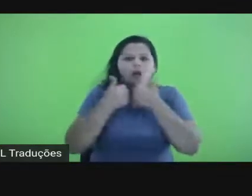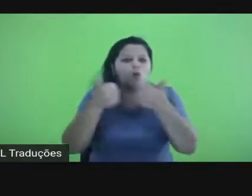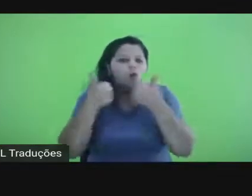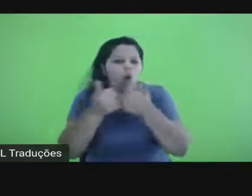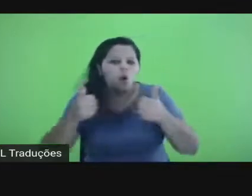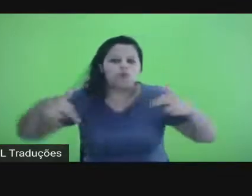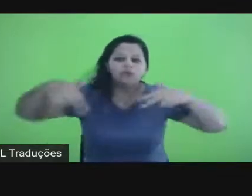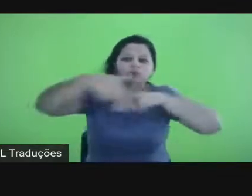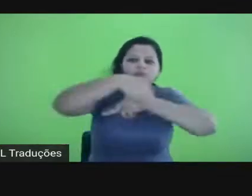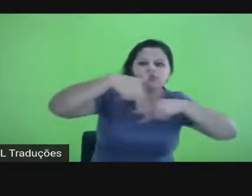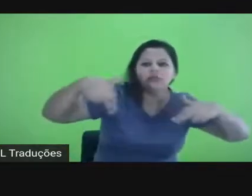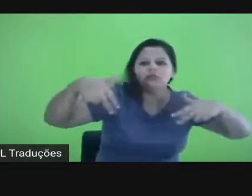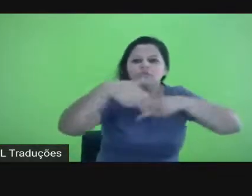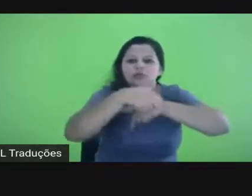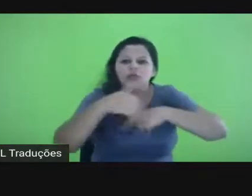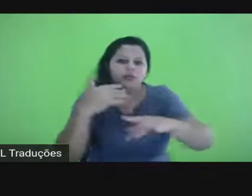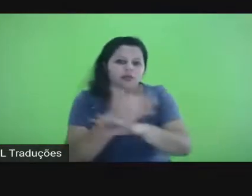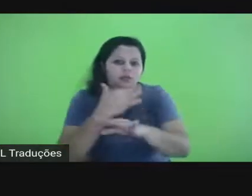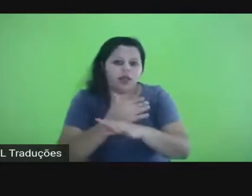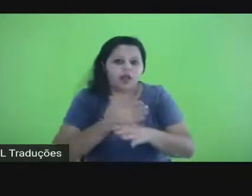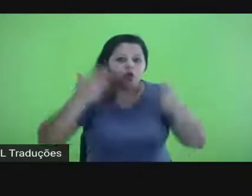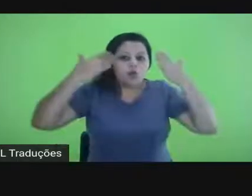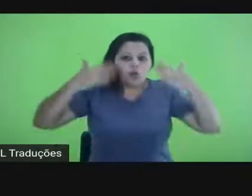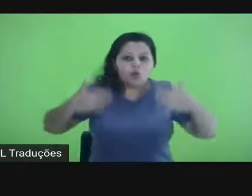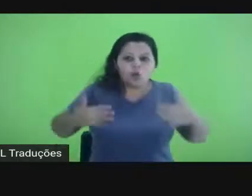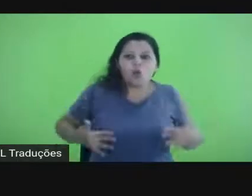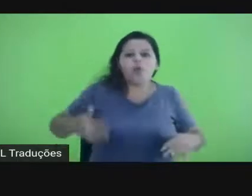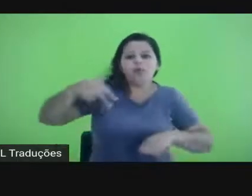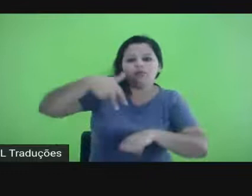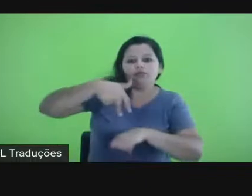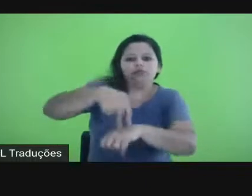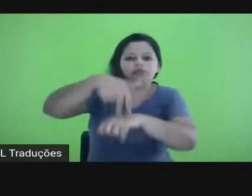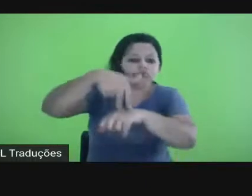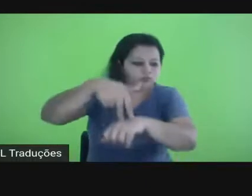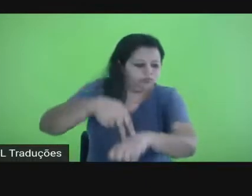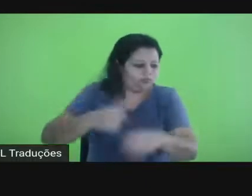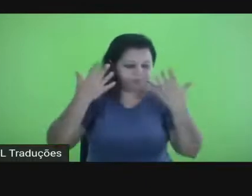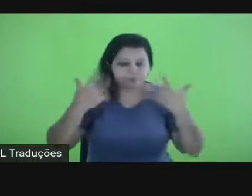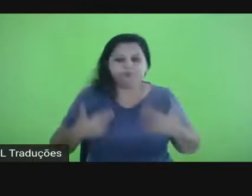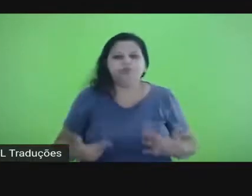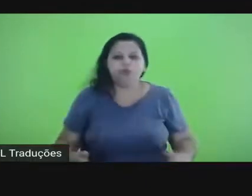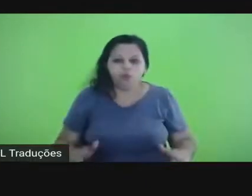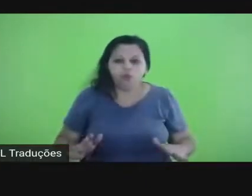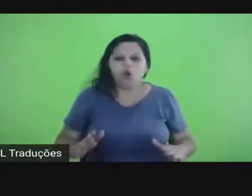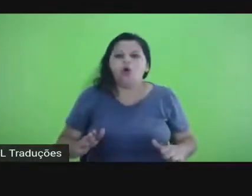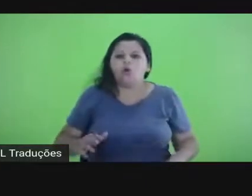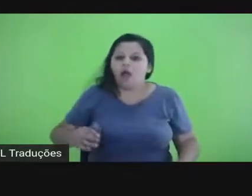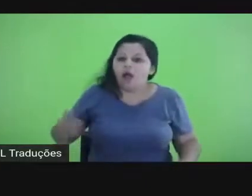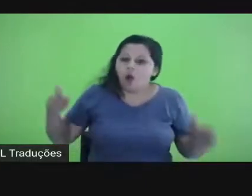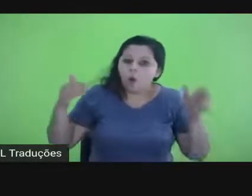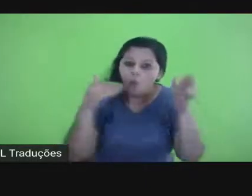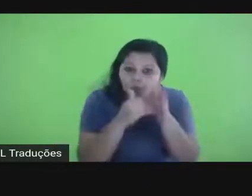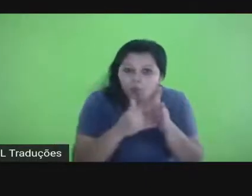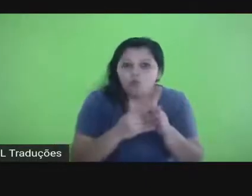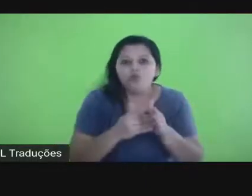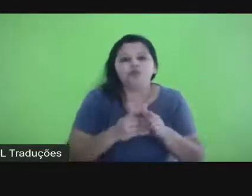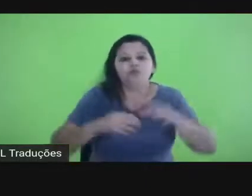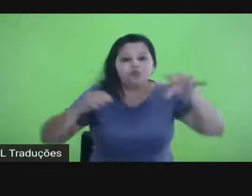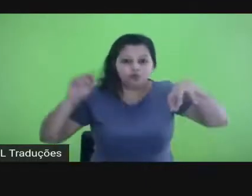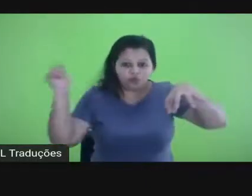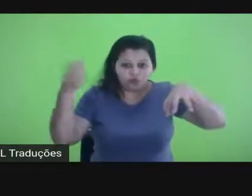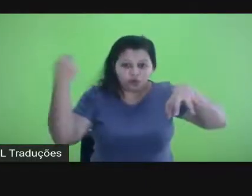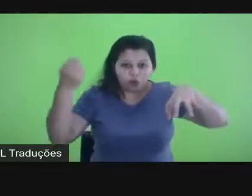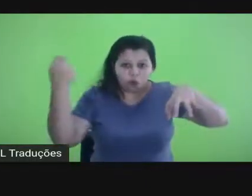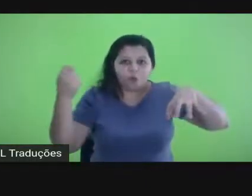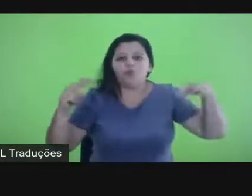vai no mercado, enfim. Né? Então, quando o Beatriz Nascimento fala que o corpo é o nosso último quilombo, ela está querendo dizer o seguinte: